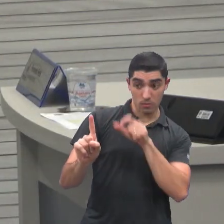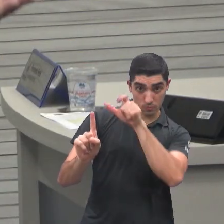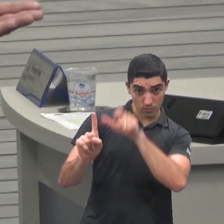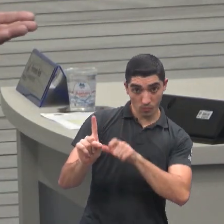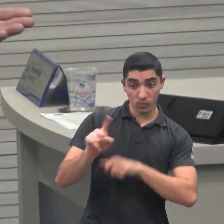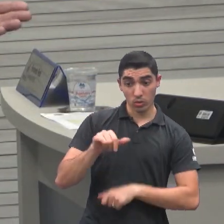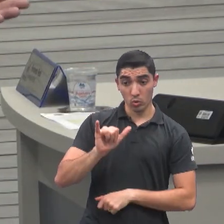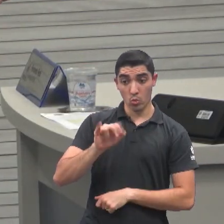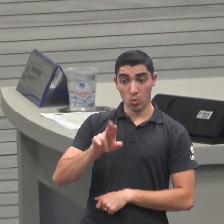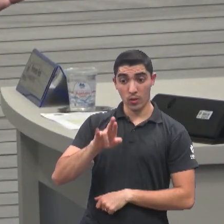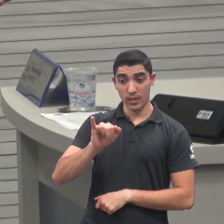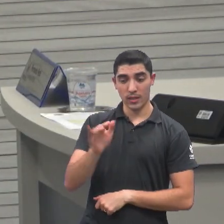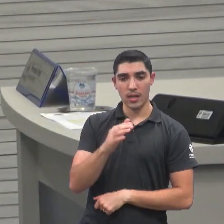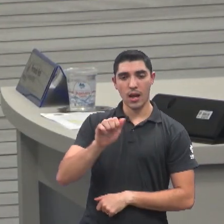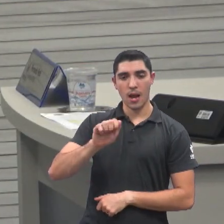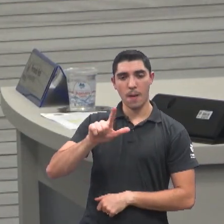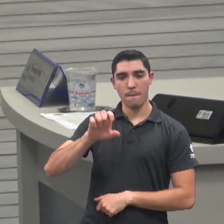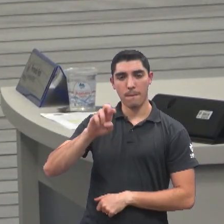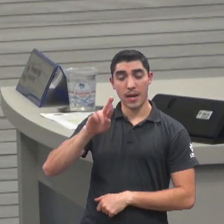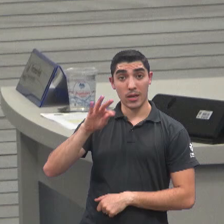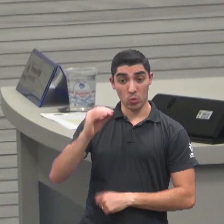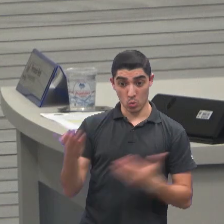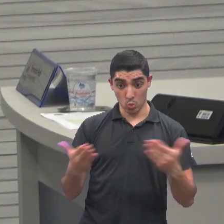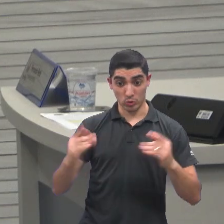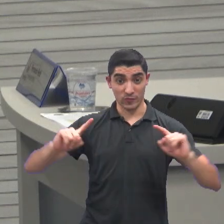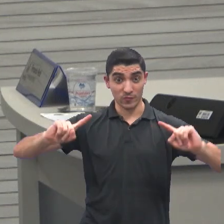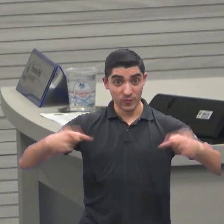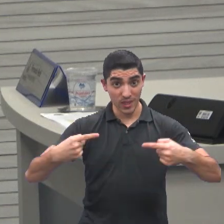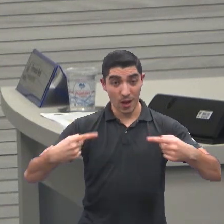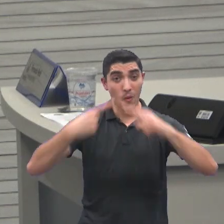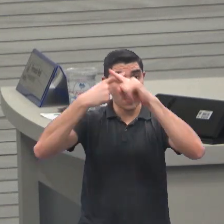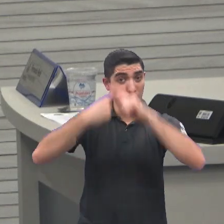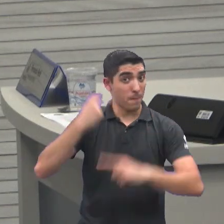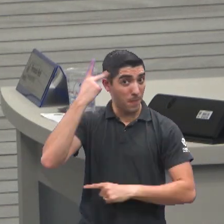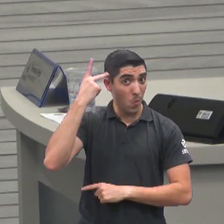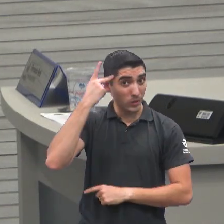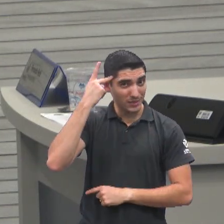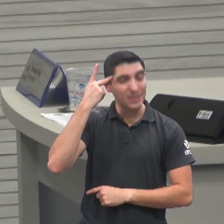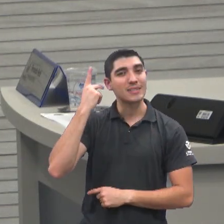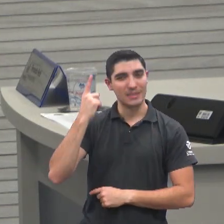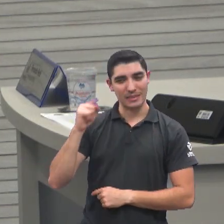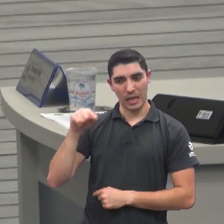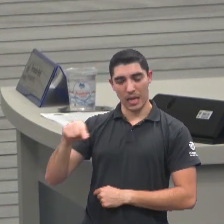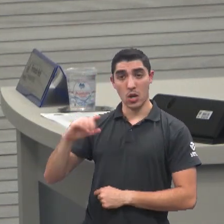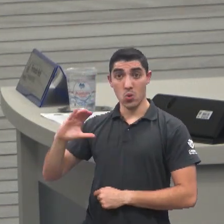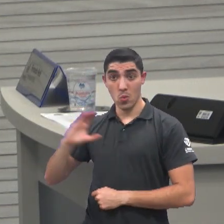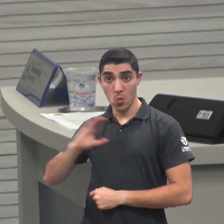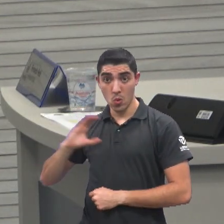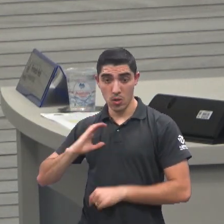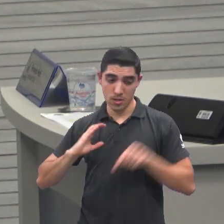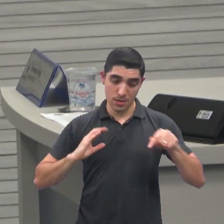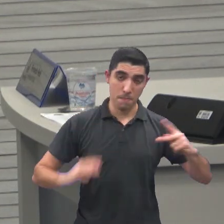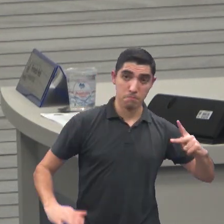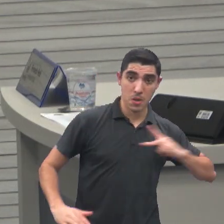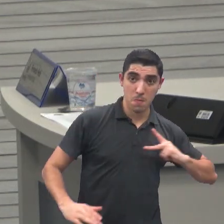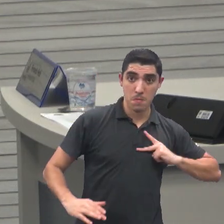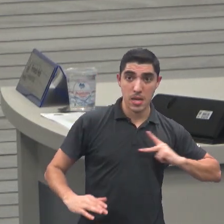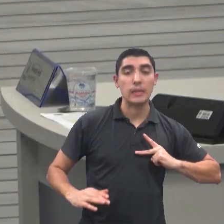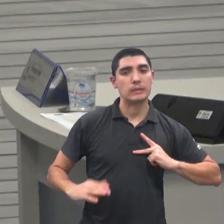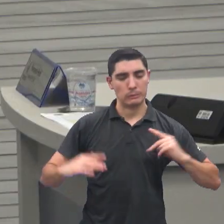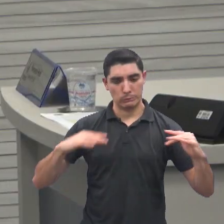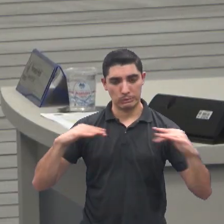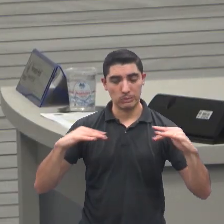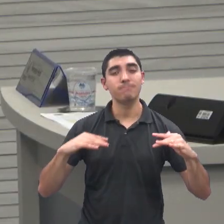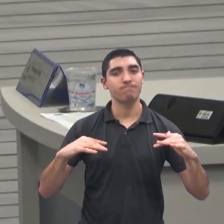da final, né, entre o Corinthians e Palmeiras, a final do Paulistão. Já tem feito história, já